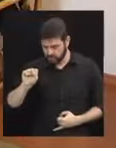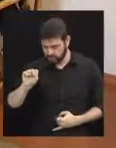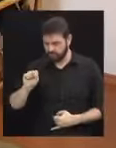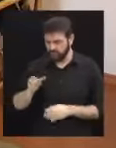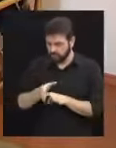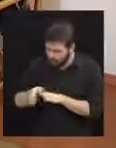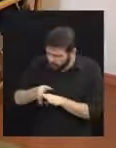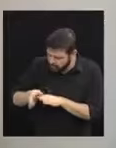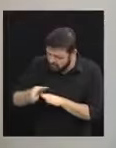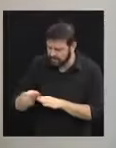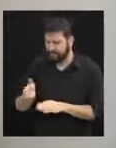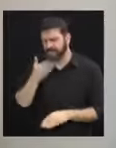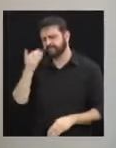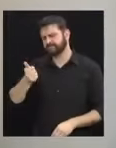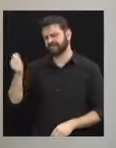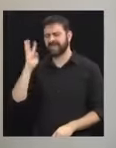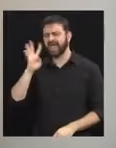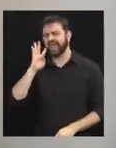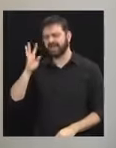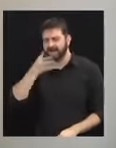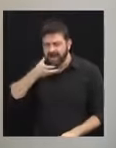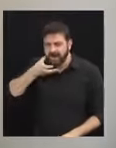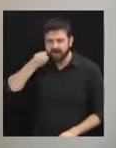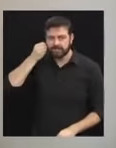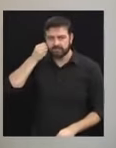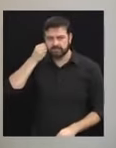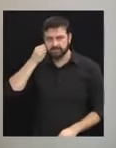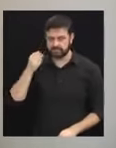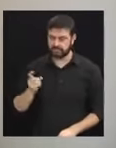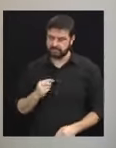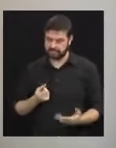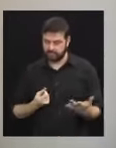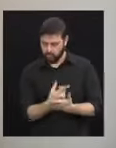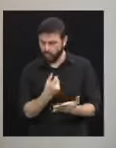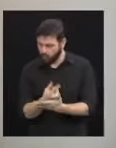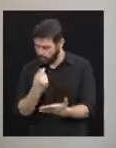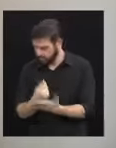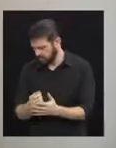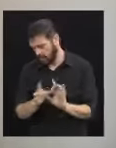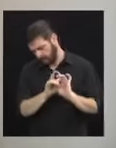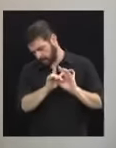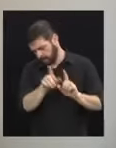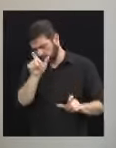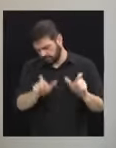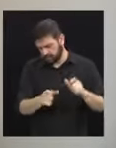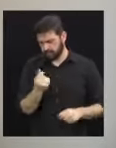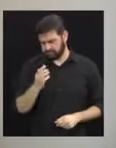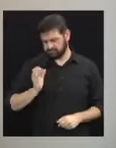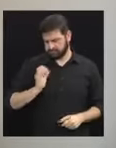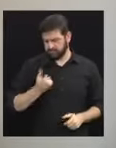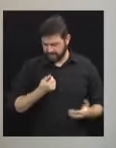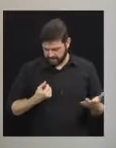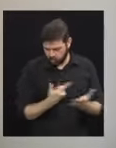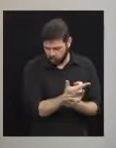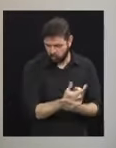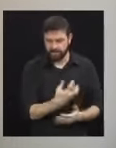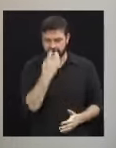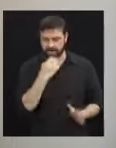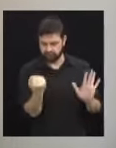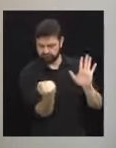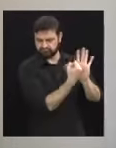a entender que era mais legal fazer a adoção do que comprar, não, claro, criticando a compra de um bicho com raça, mas